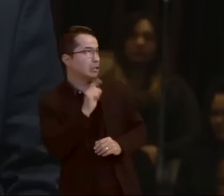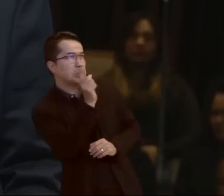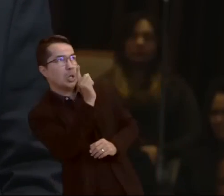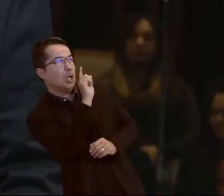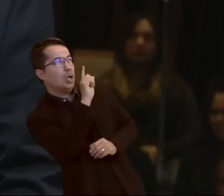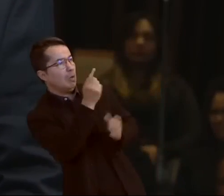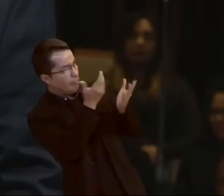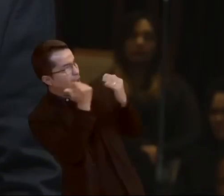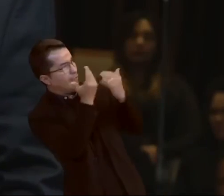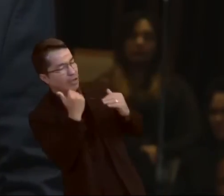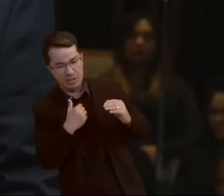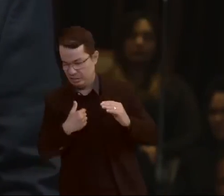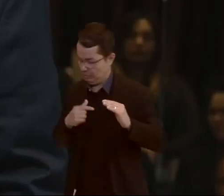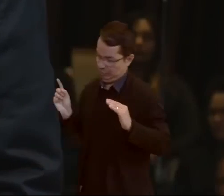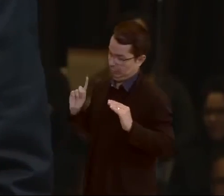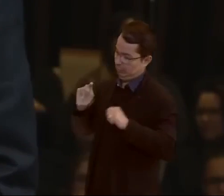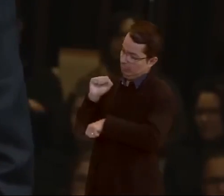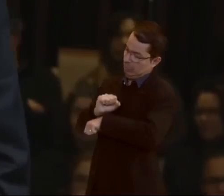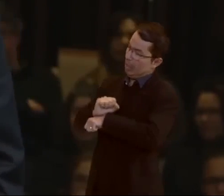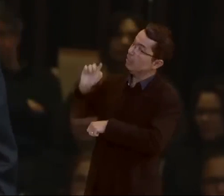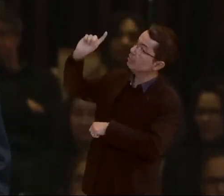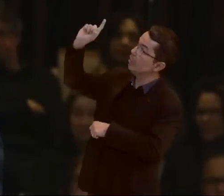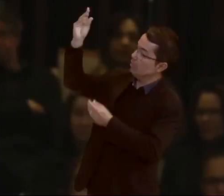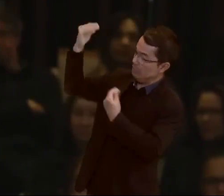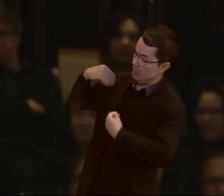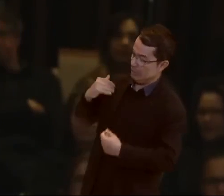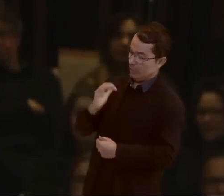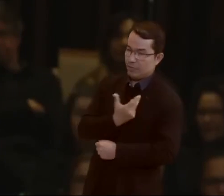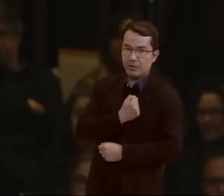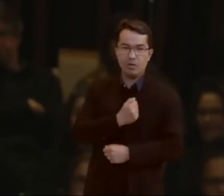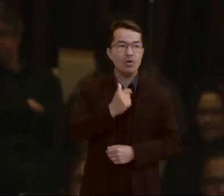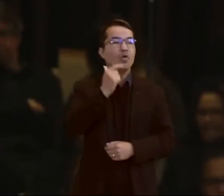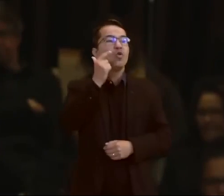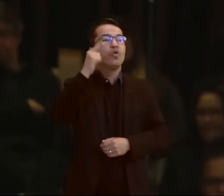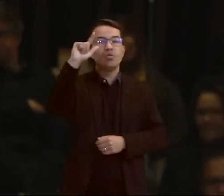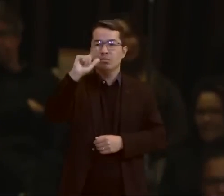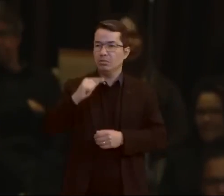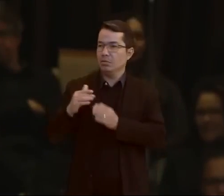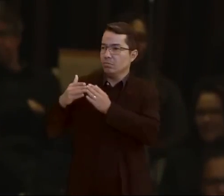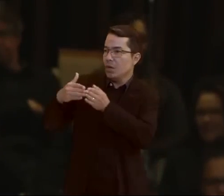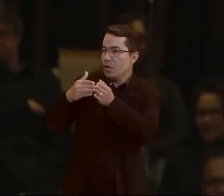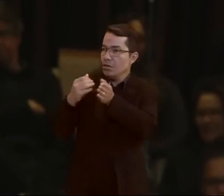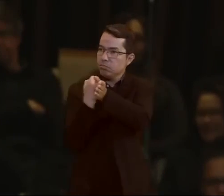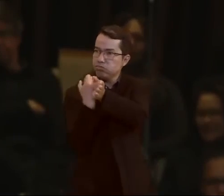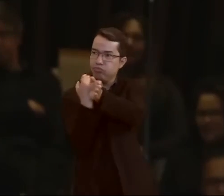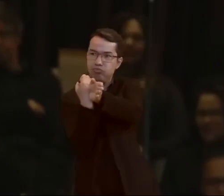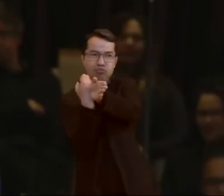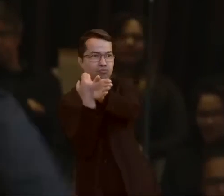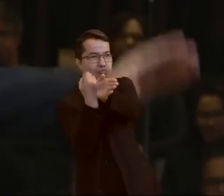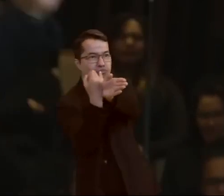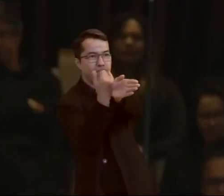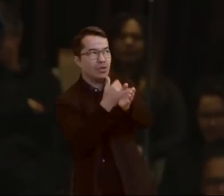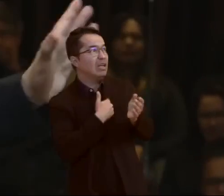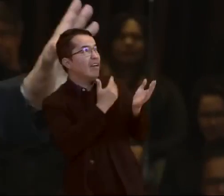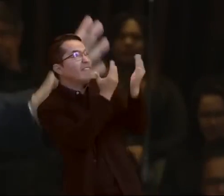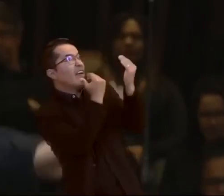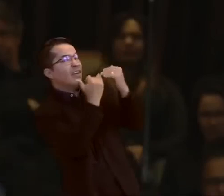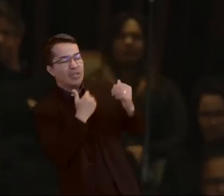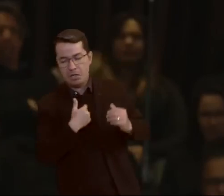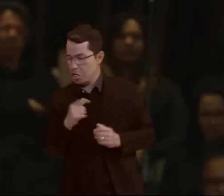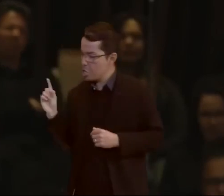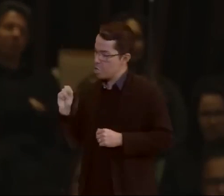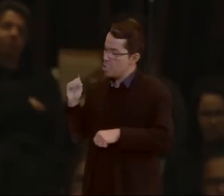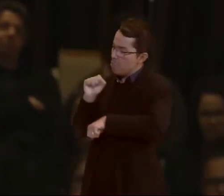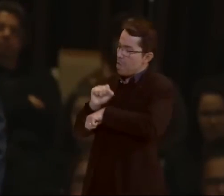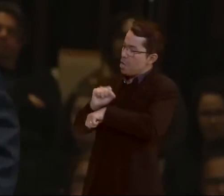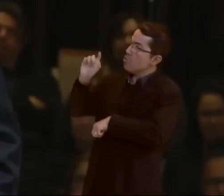vem para cá. Não, eu estou esperando Deus mandar a minha salvação. Aí vem o cara com helicóptero, eu estou esperando Deus